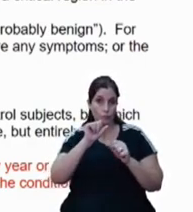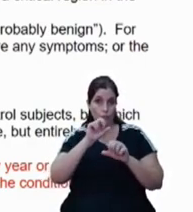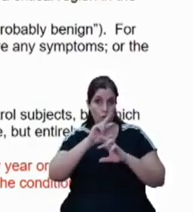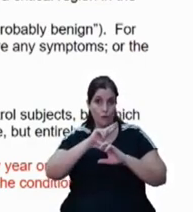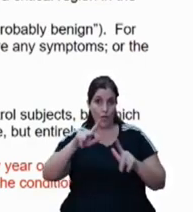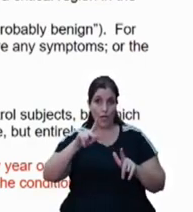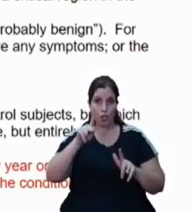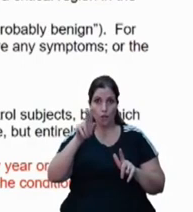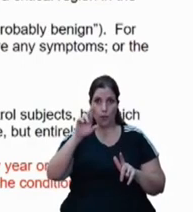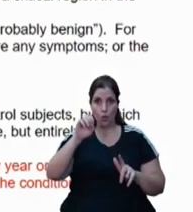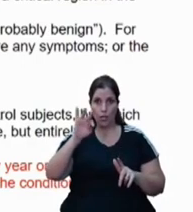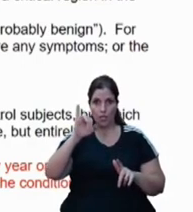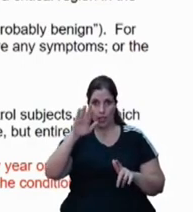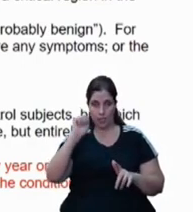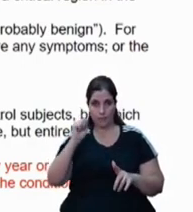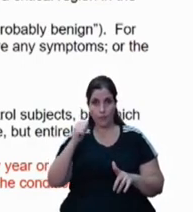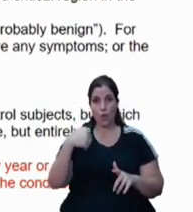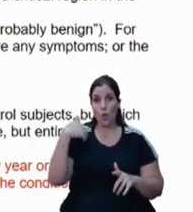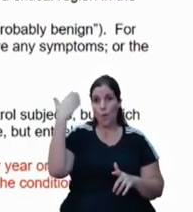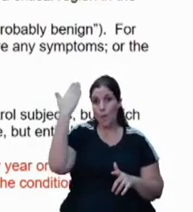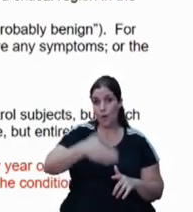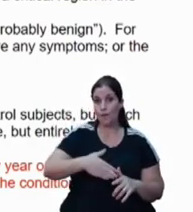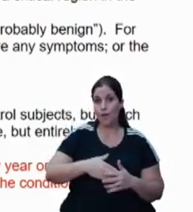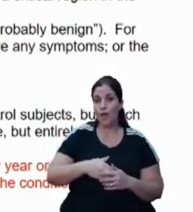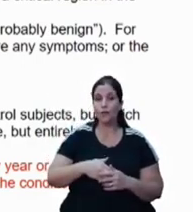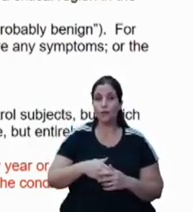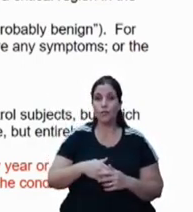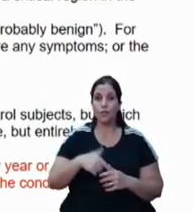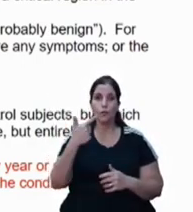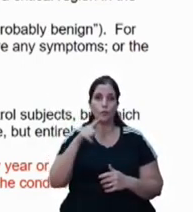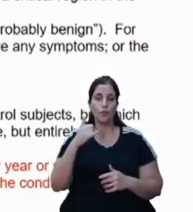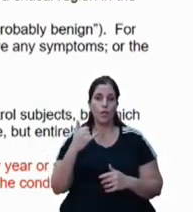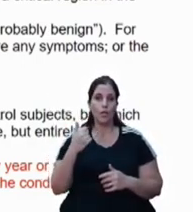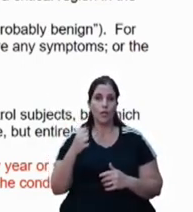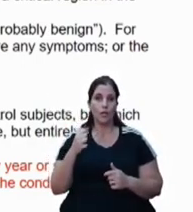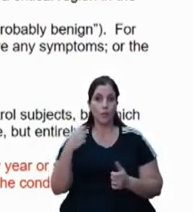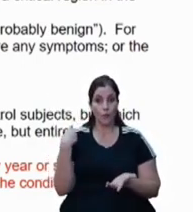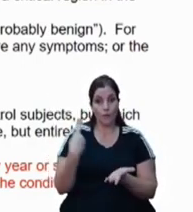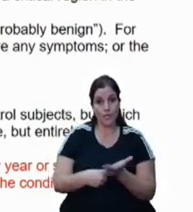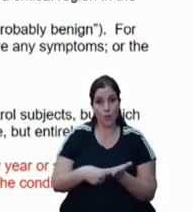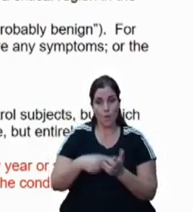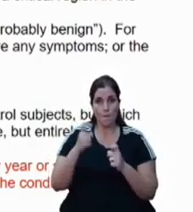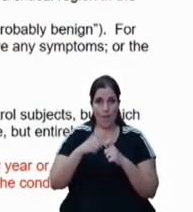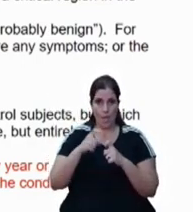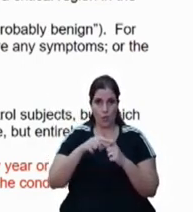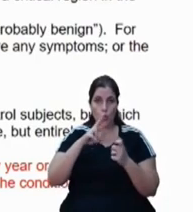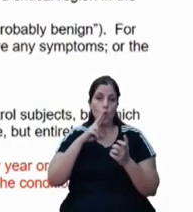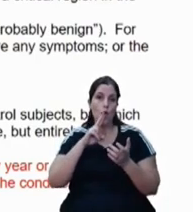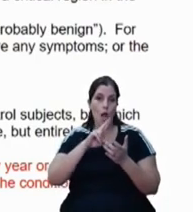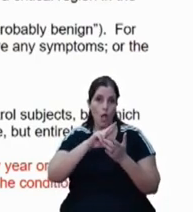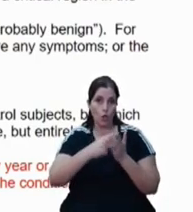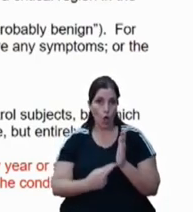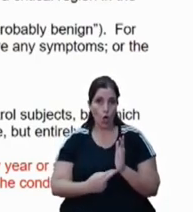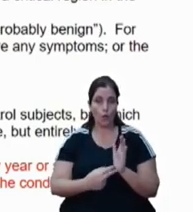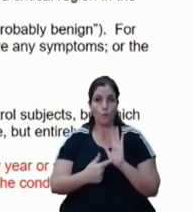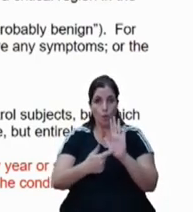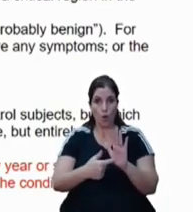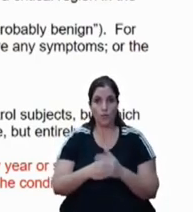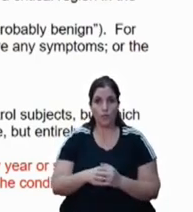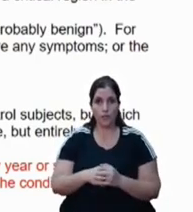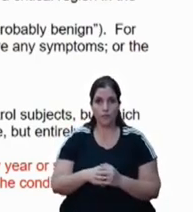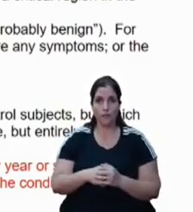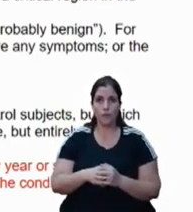Segundo, é provável que a variação do gene não tenha importância médica. O relatório indica que é